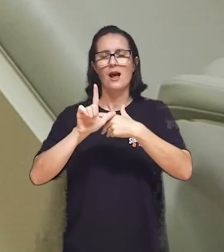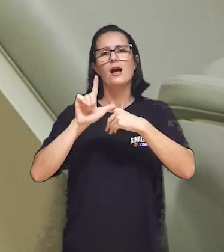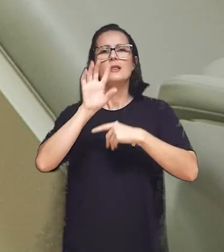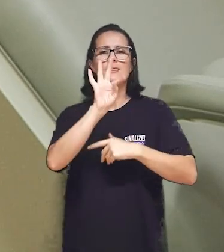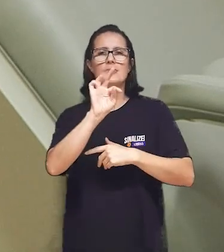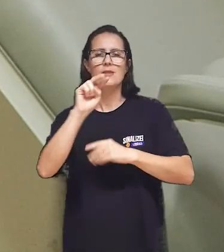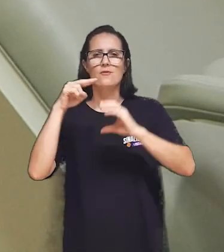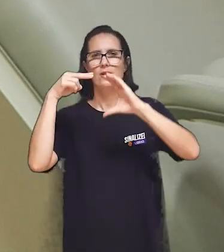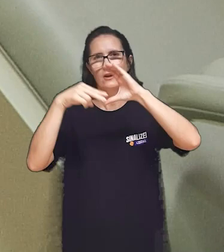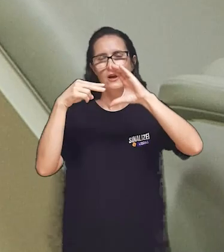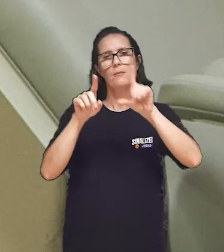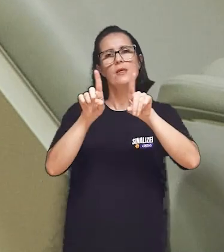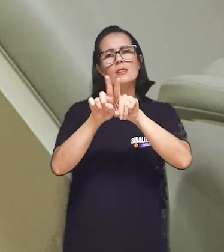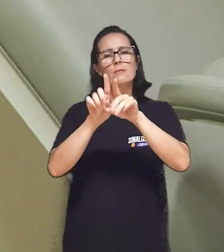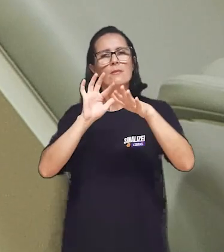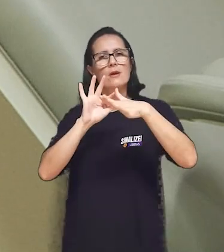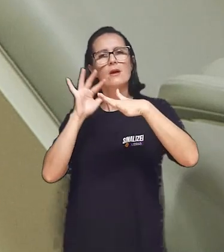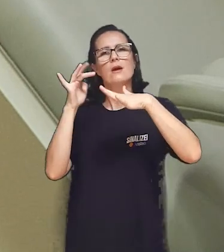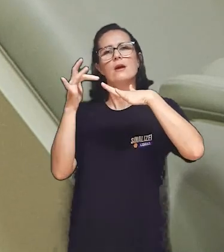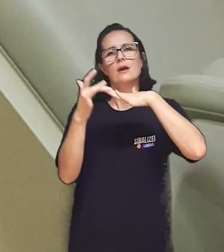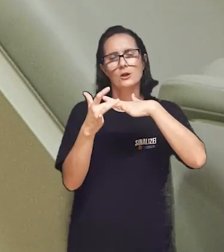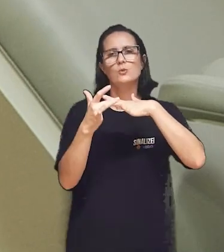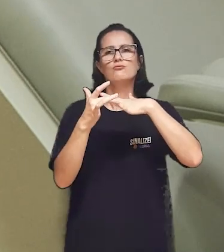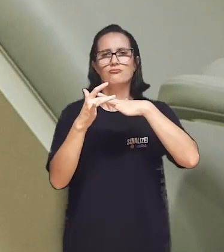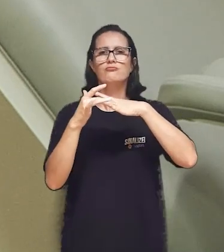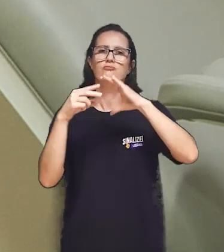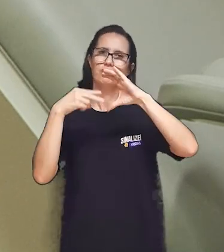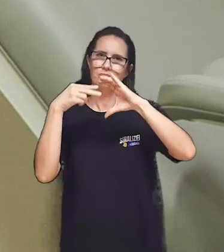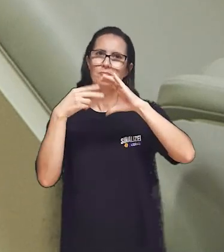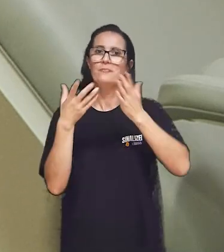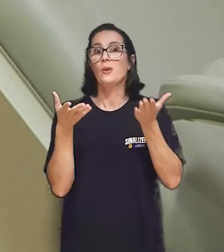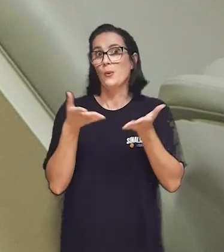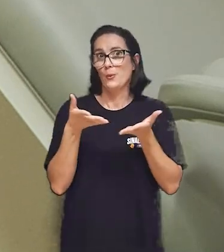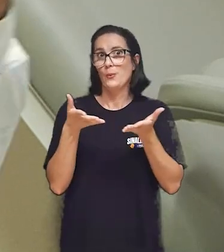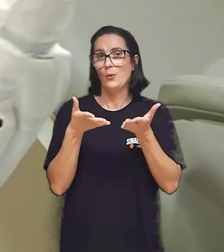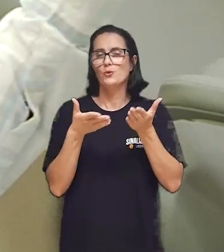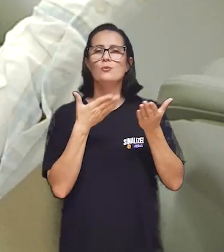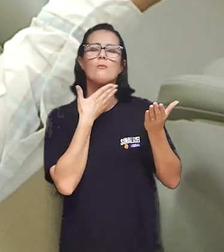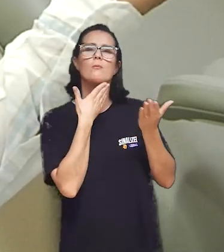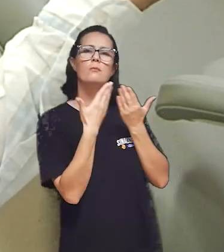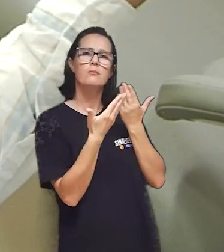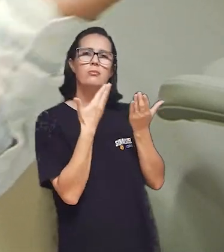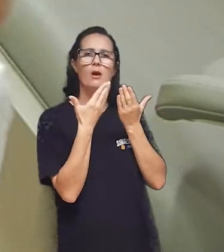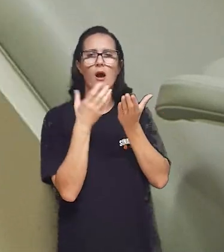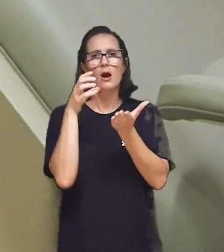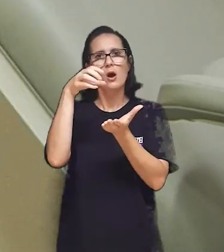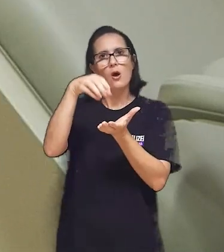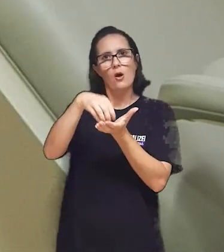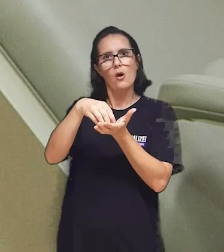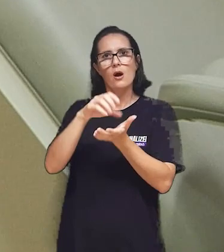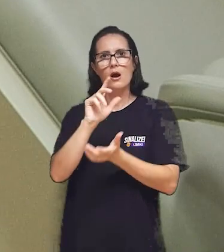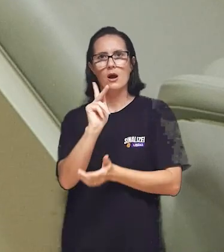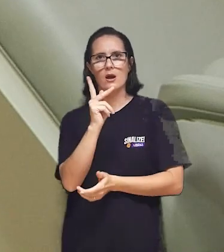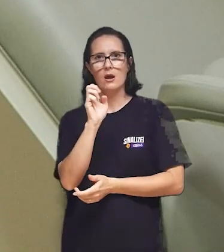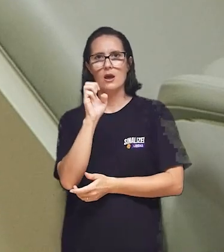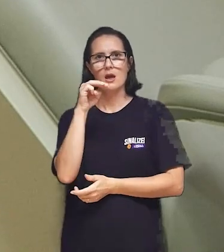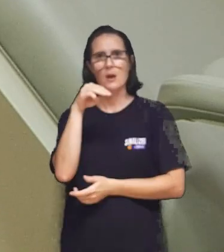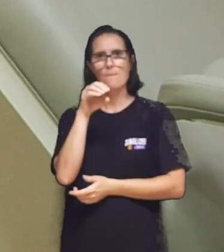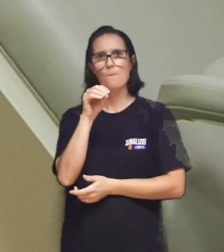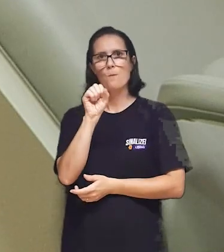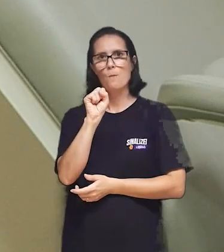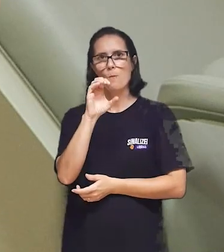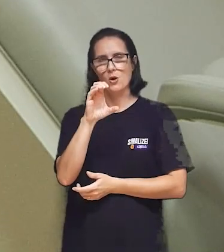redes sociais da Câmara de Vereadores. Hoje, o nosso bate-papo é na unidade de coleta do Hemosc de Jaraguá do